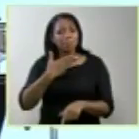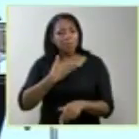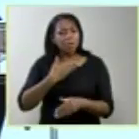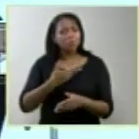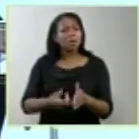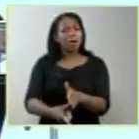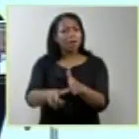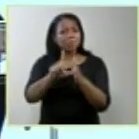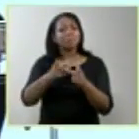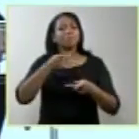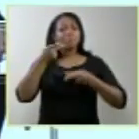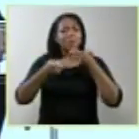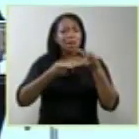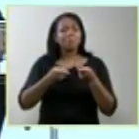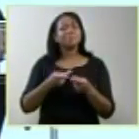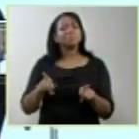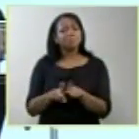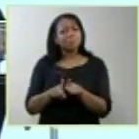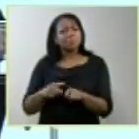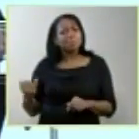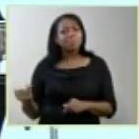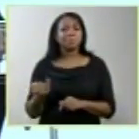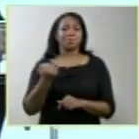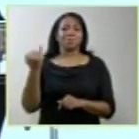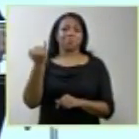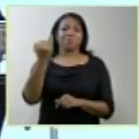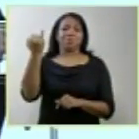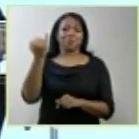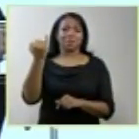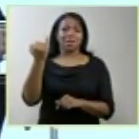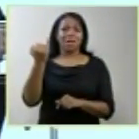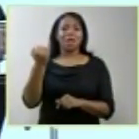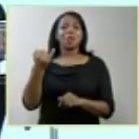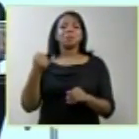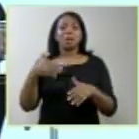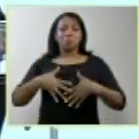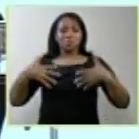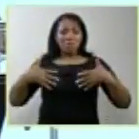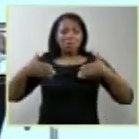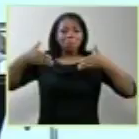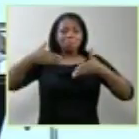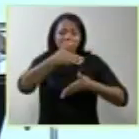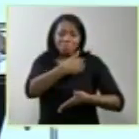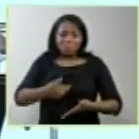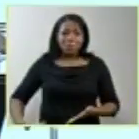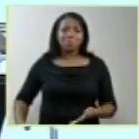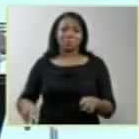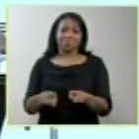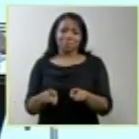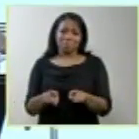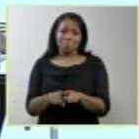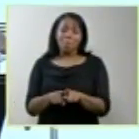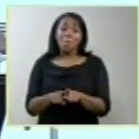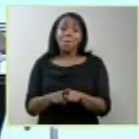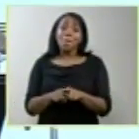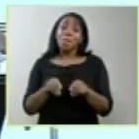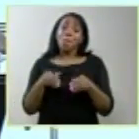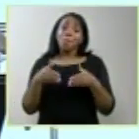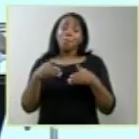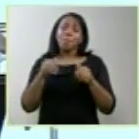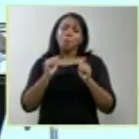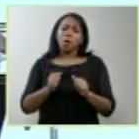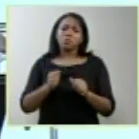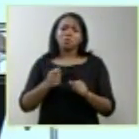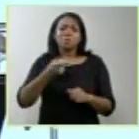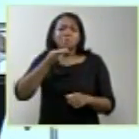antes de nós, eu vejo a importância realmente de termos um evento assim, onde possa realmente ser colocado